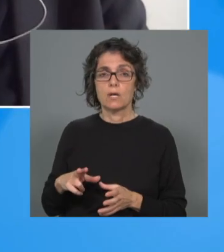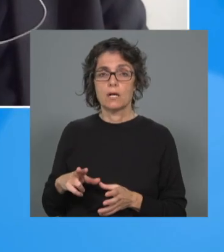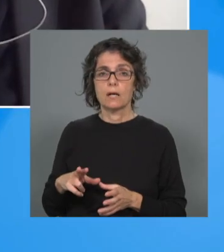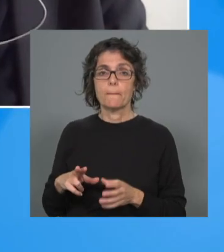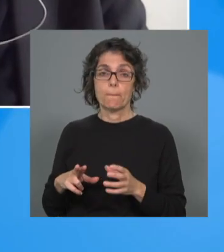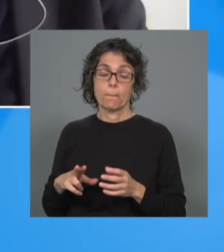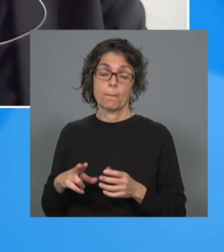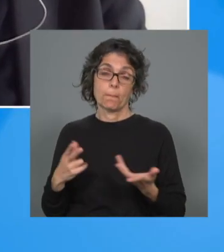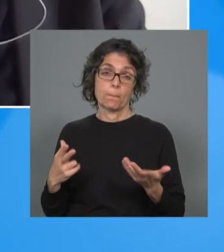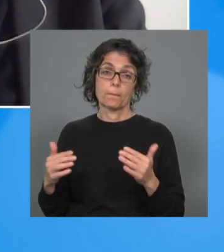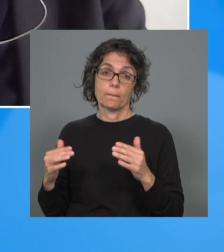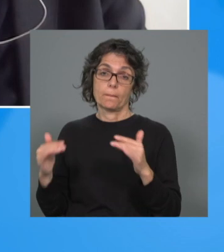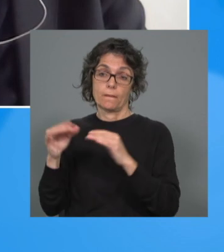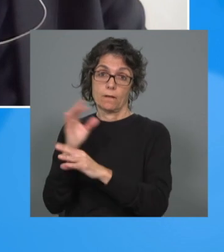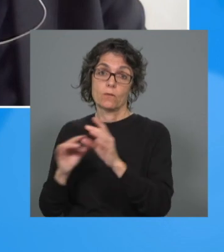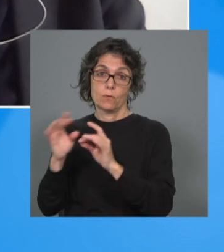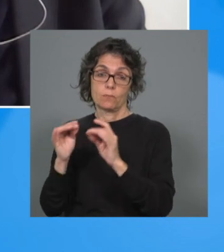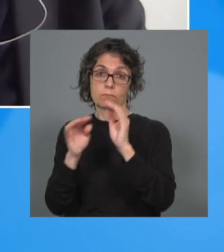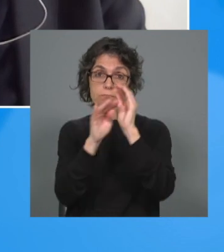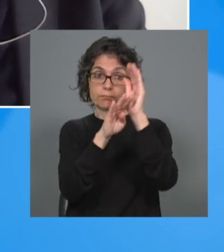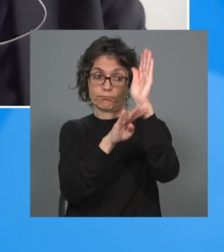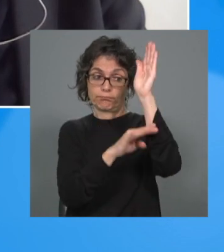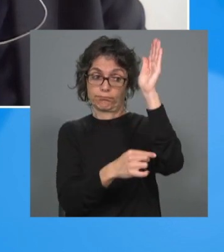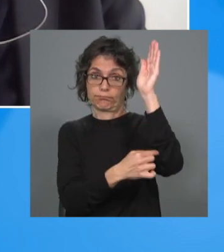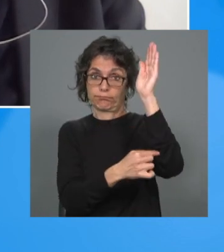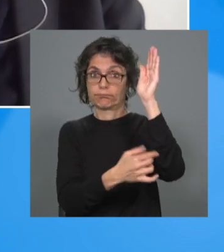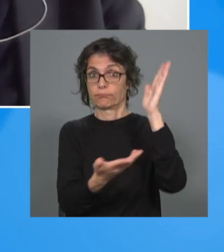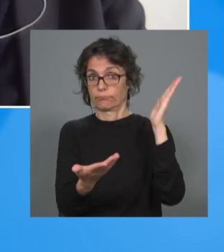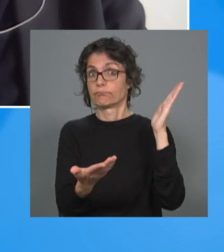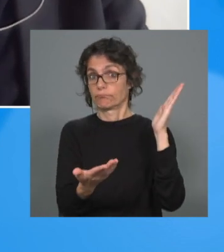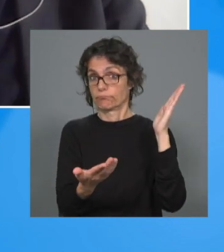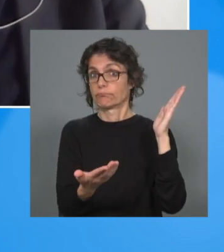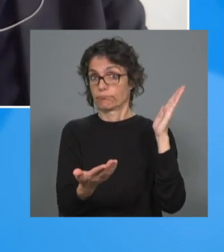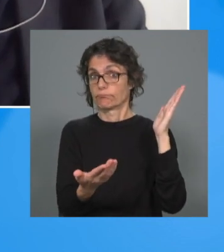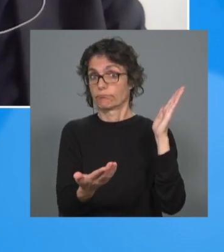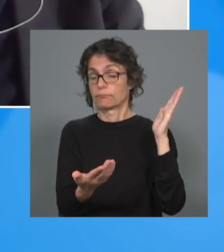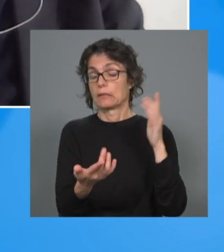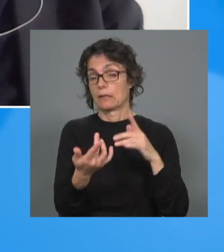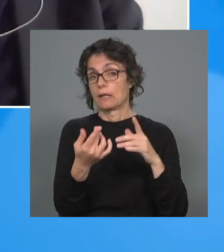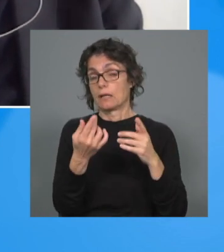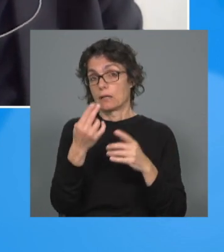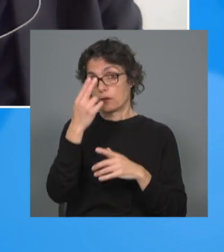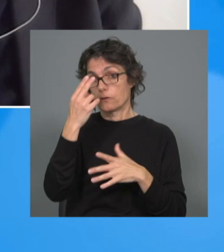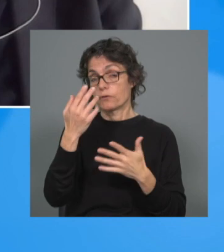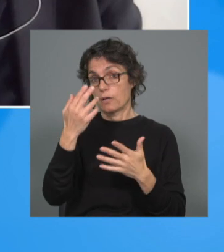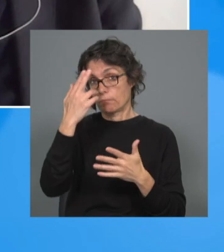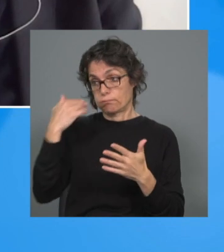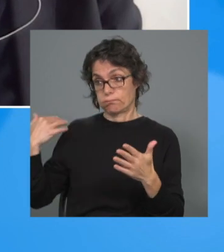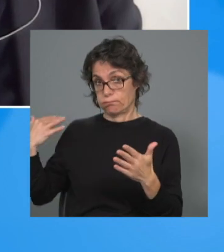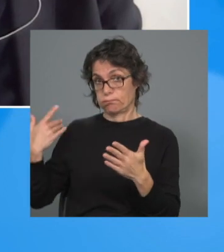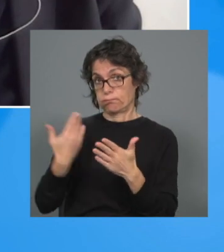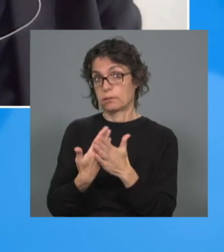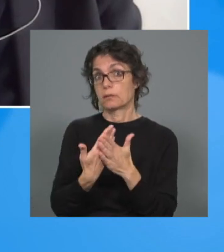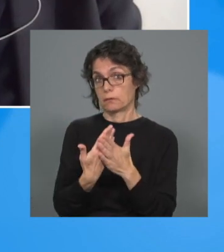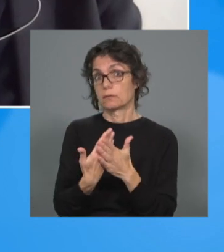da Europa, não é? Apesar de ser já um país membro com um historial já razoável, mas vai ficando nos últimos